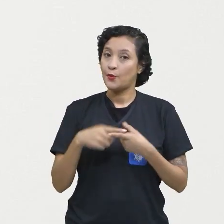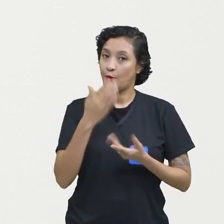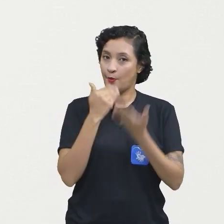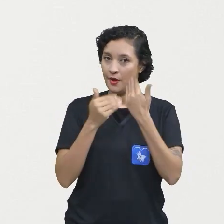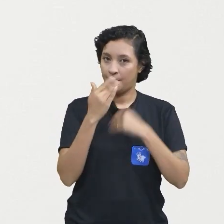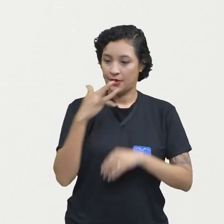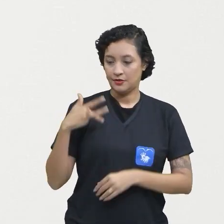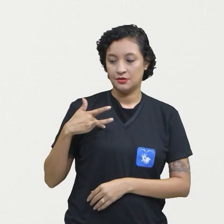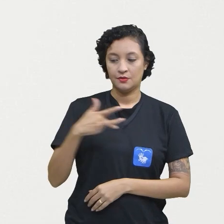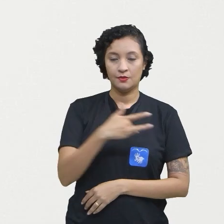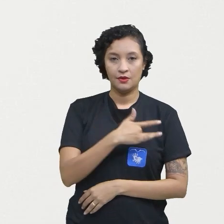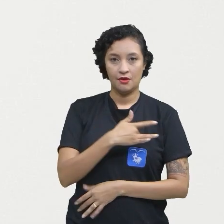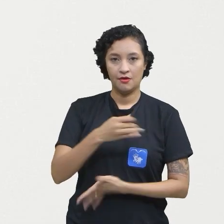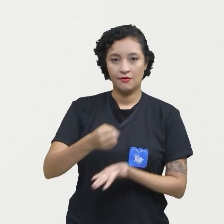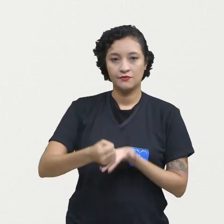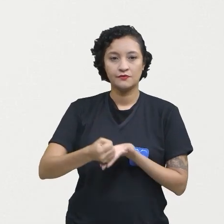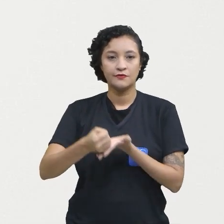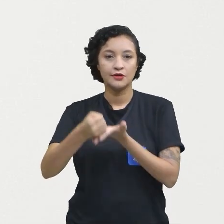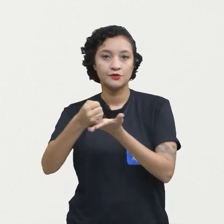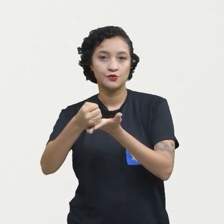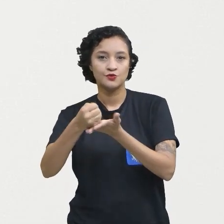saudáveis ajudam